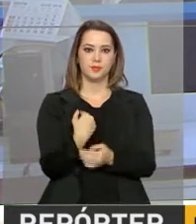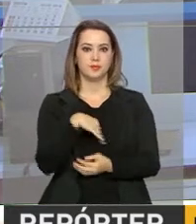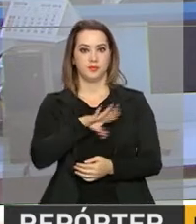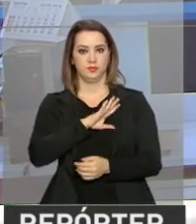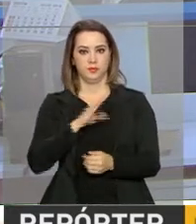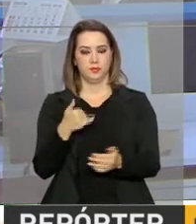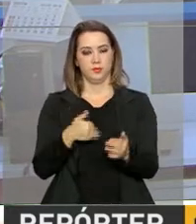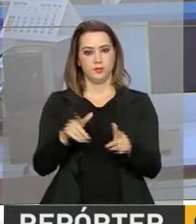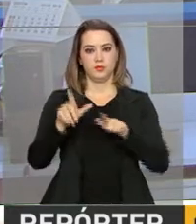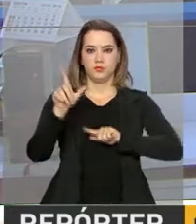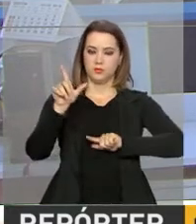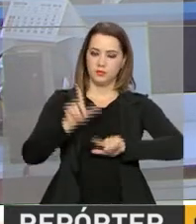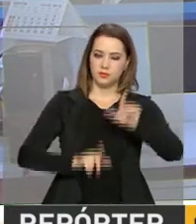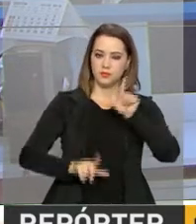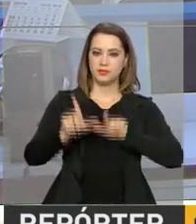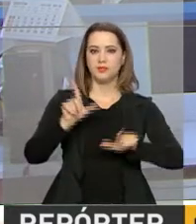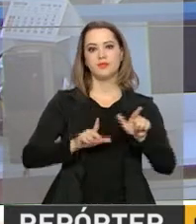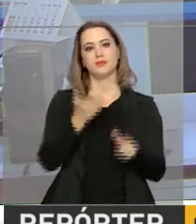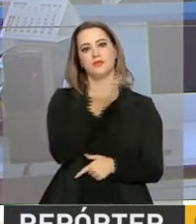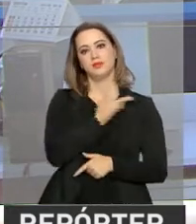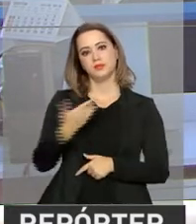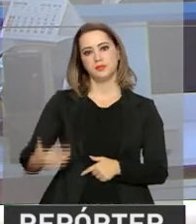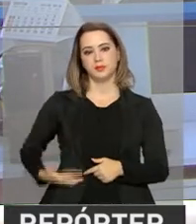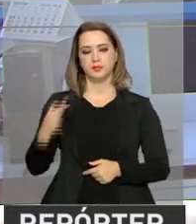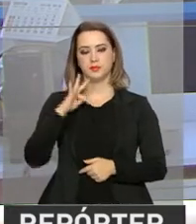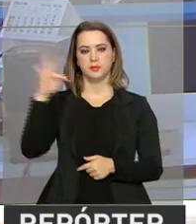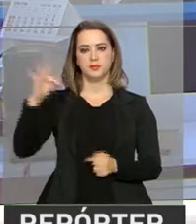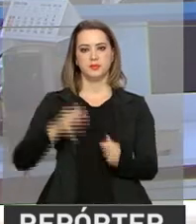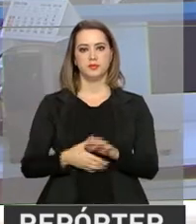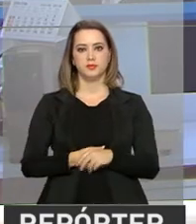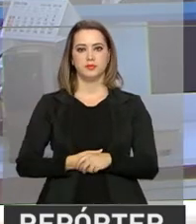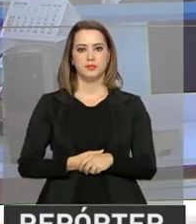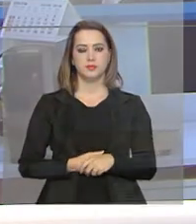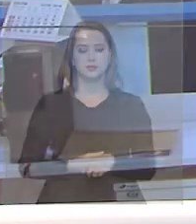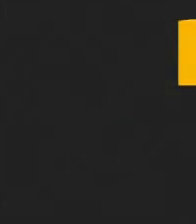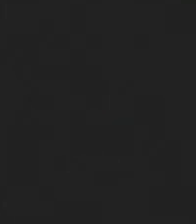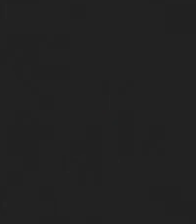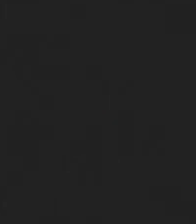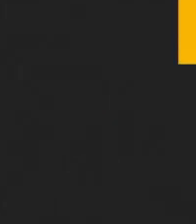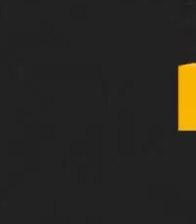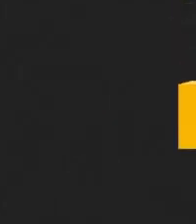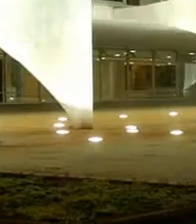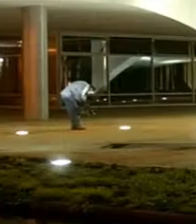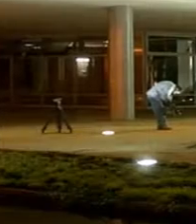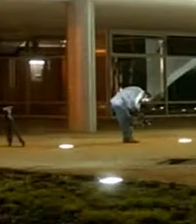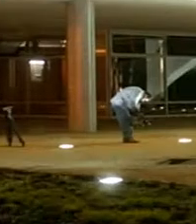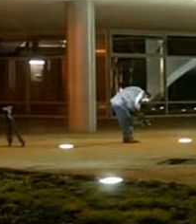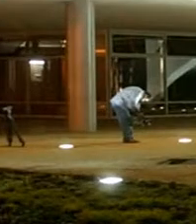sociais. Continue com a gente aqui na NBR, a TV do Governo Federal.